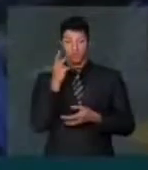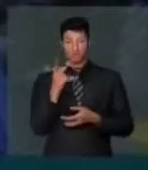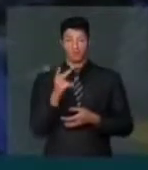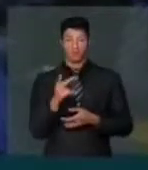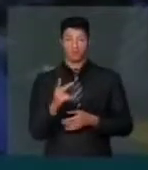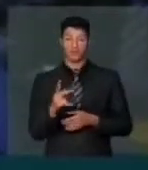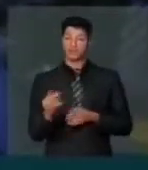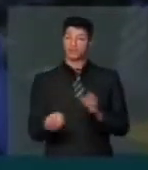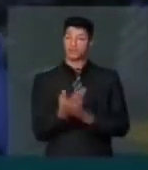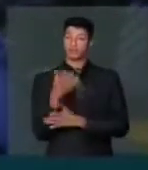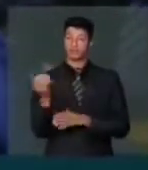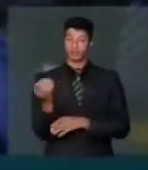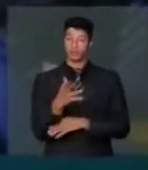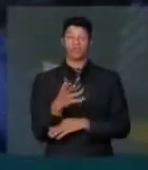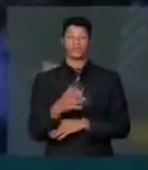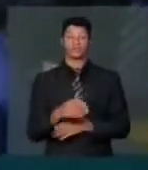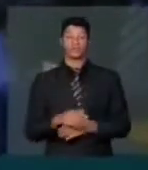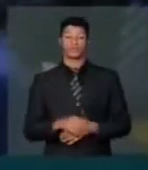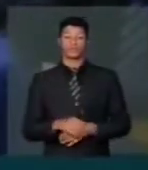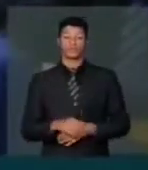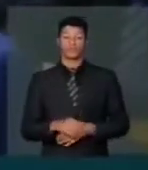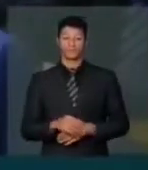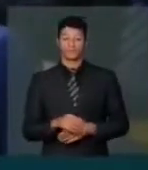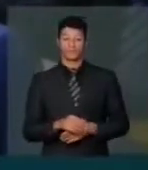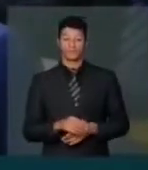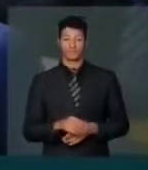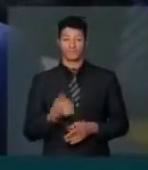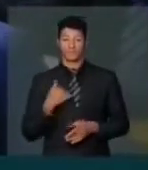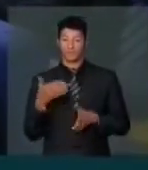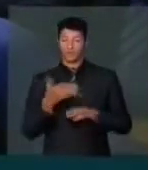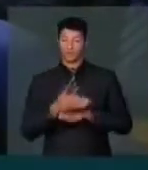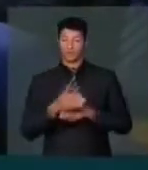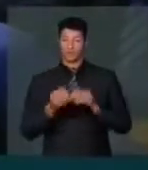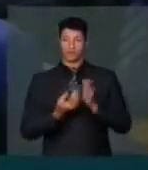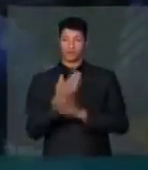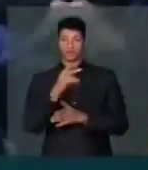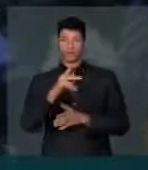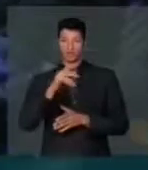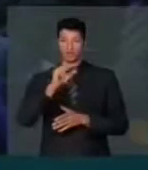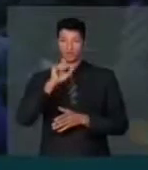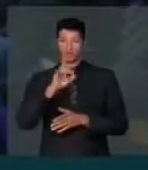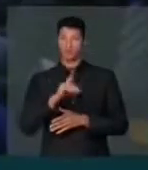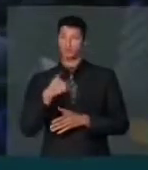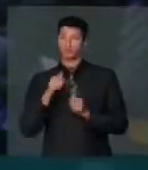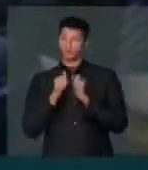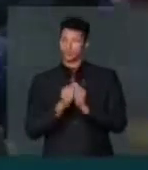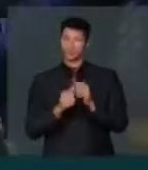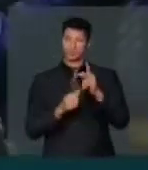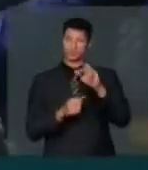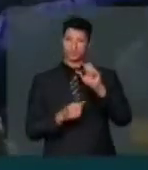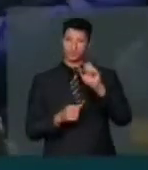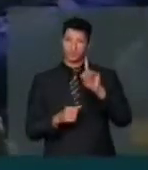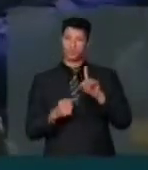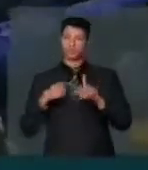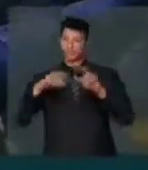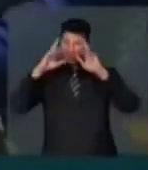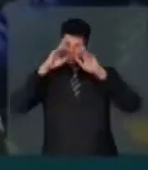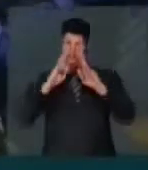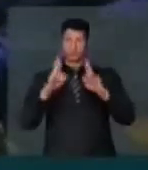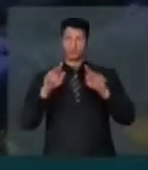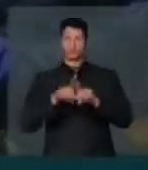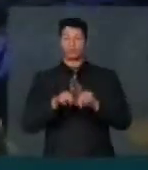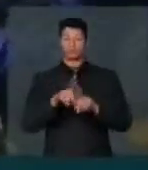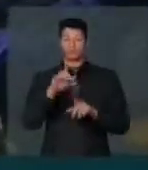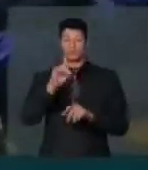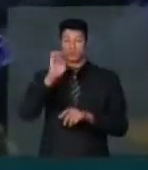partido novo que seja criado. Eu participei da criação do PSD, estou no PSD, embora respeite e goste